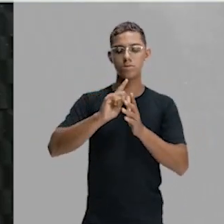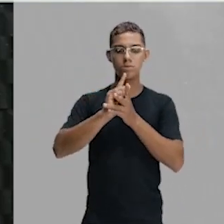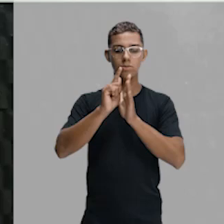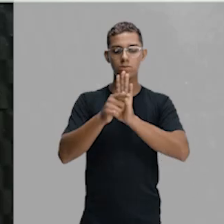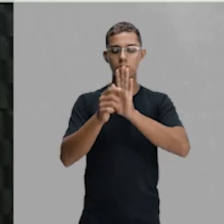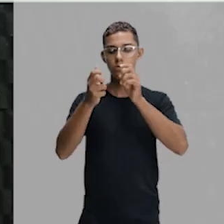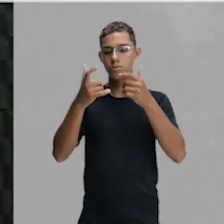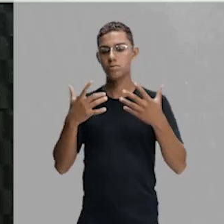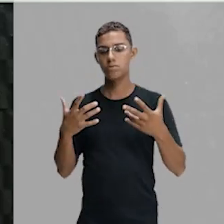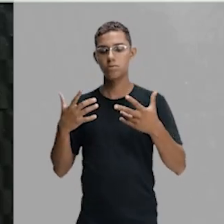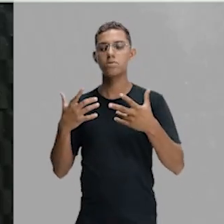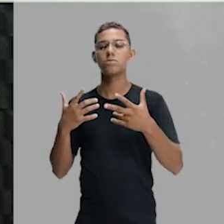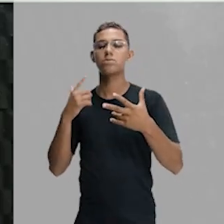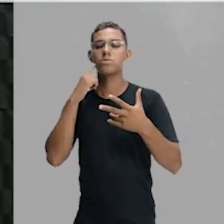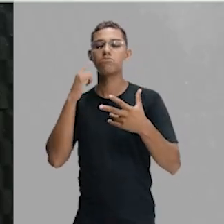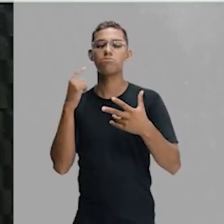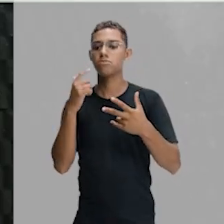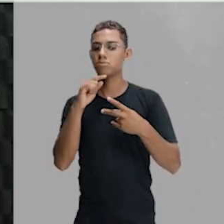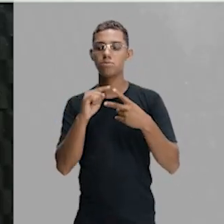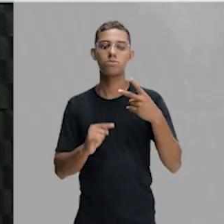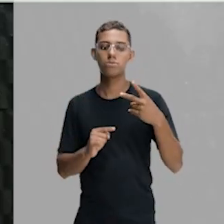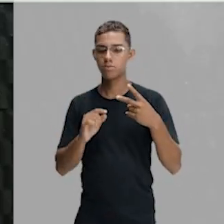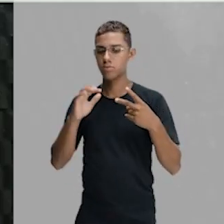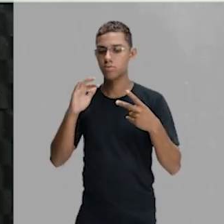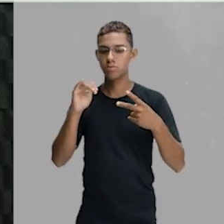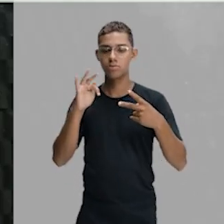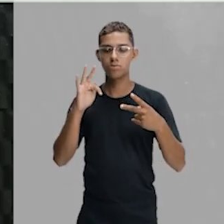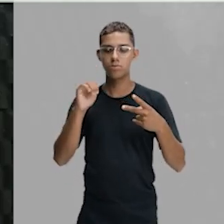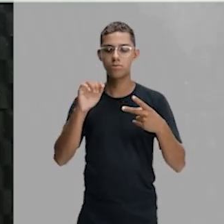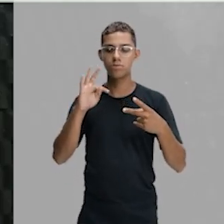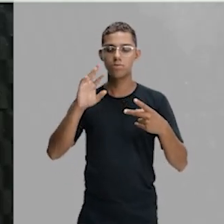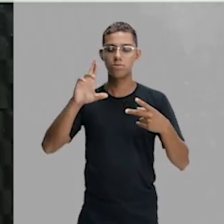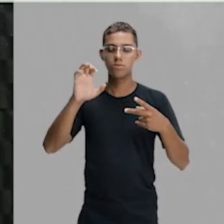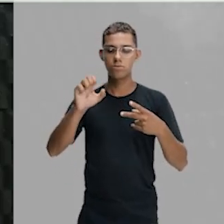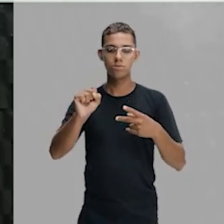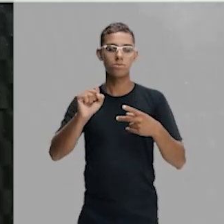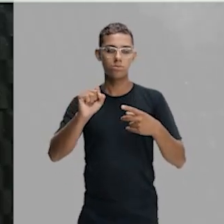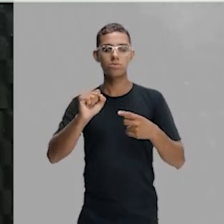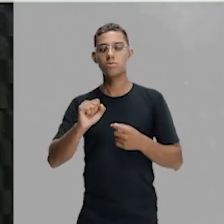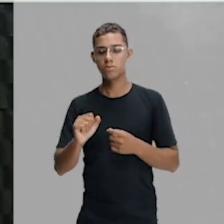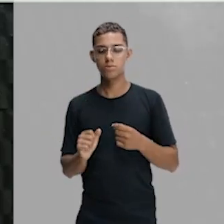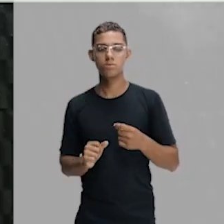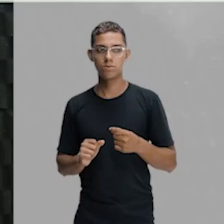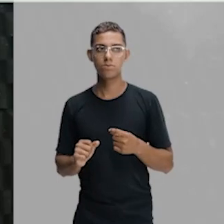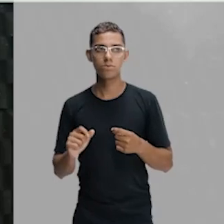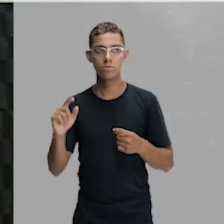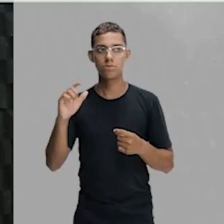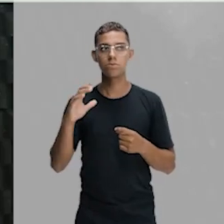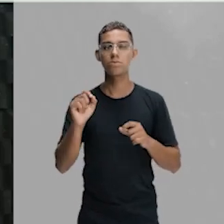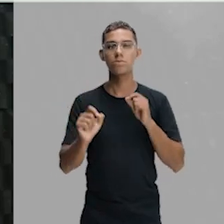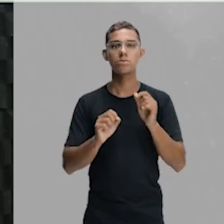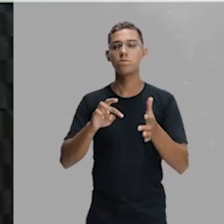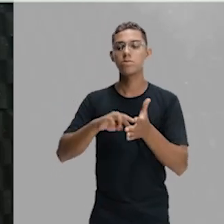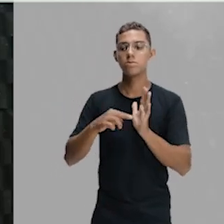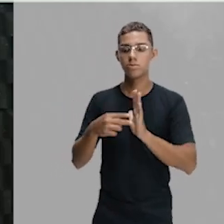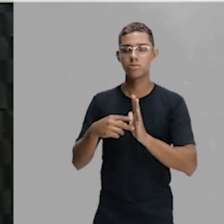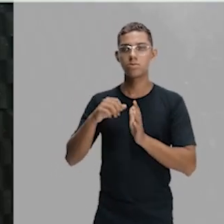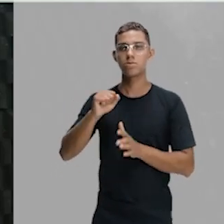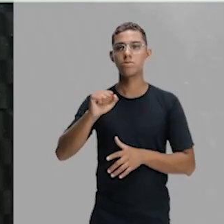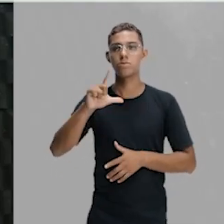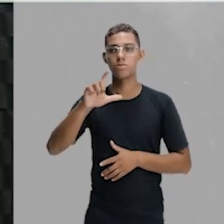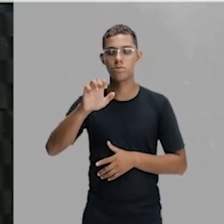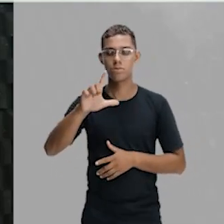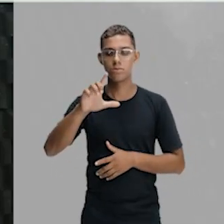fatores. Esses fatores, nós sabemos hoje que os fatores são genes, são alelos. O que são alelos?